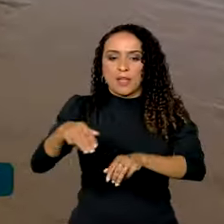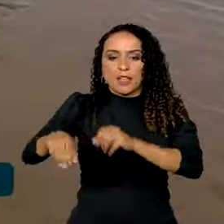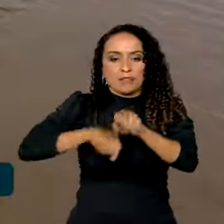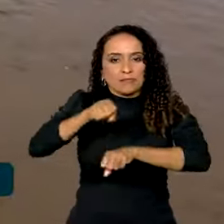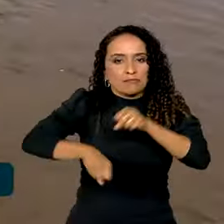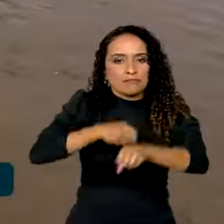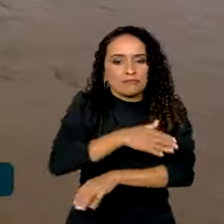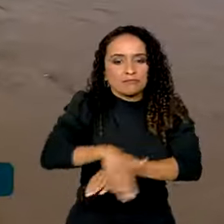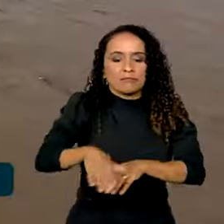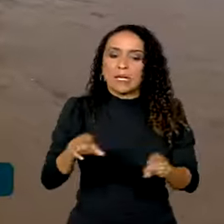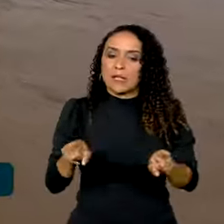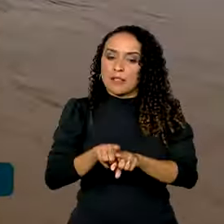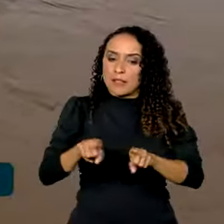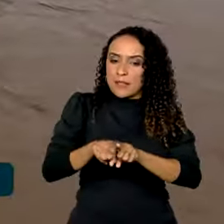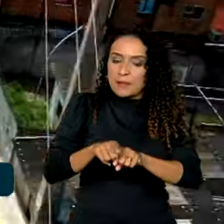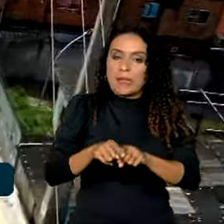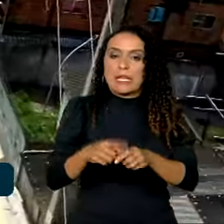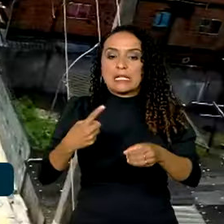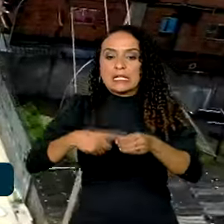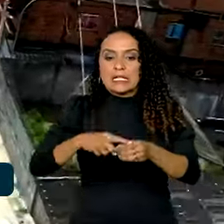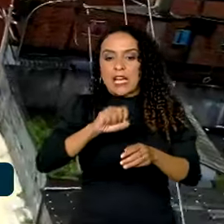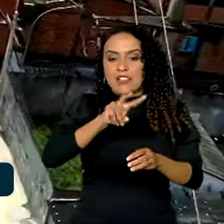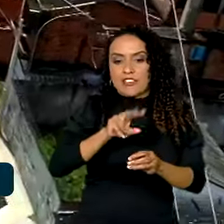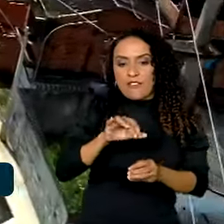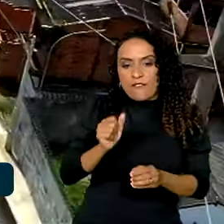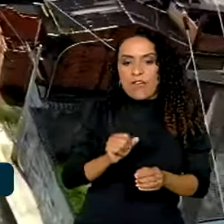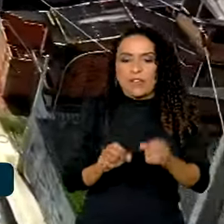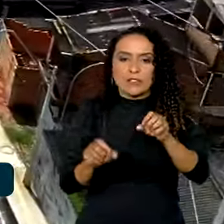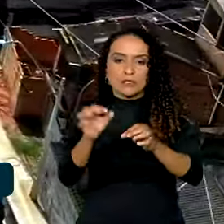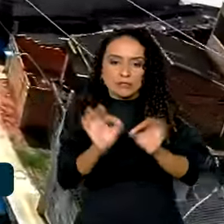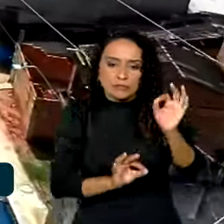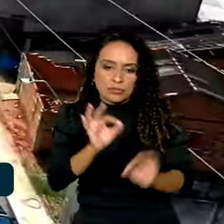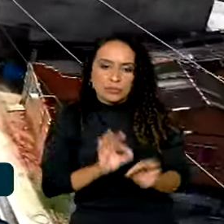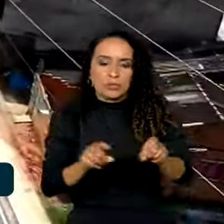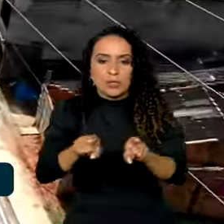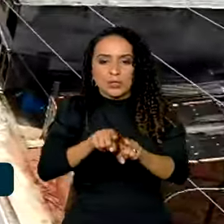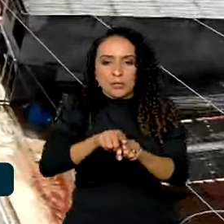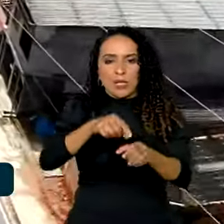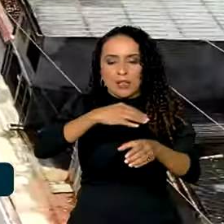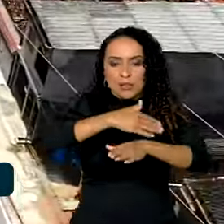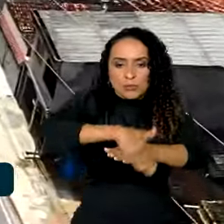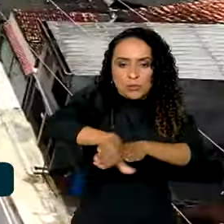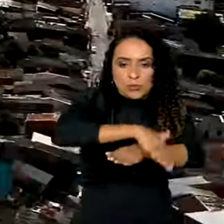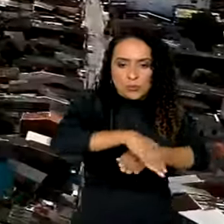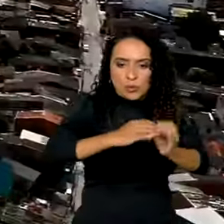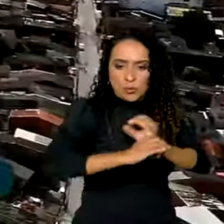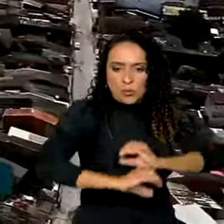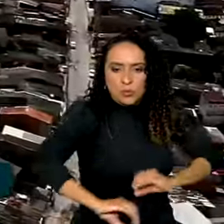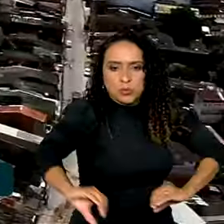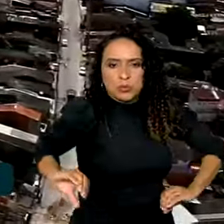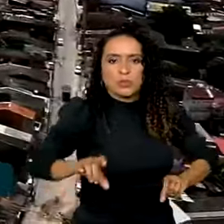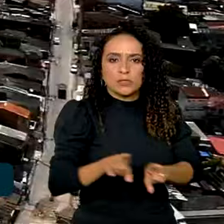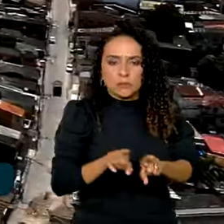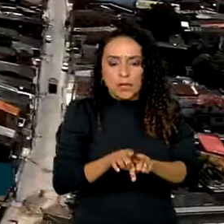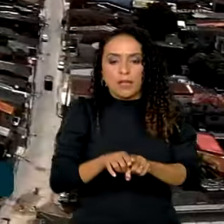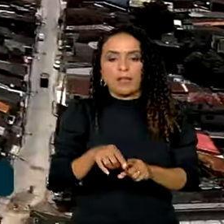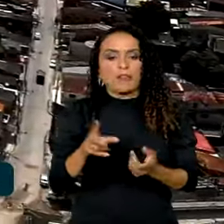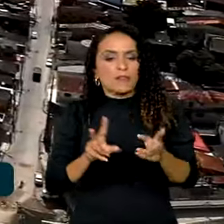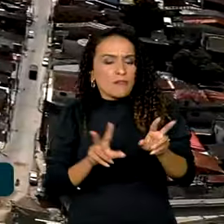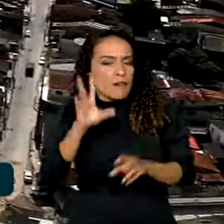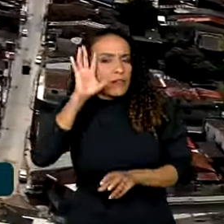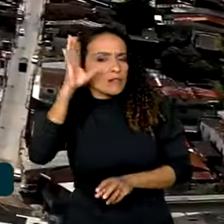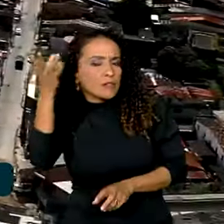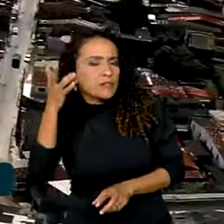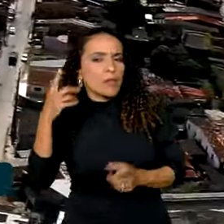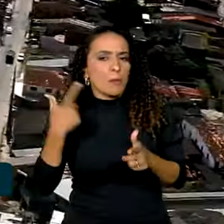terminal hidroviário na Cidade Velha e feito a macrodrenagem da bacia do Tucunduba, o que promete solucionar os